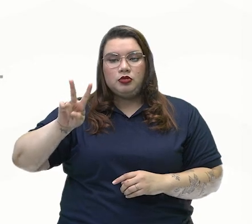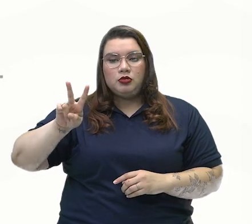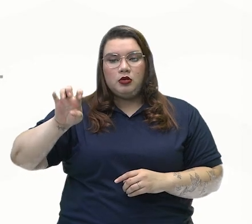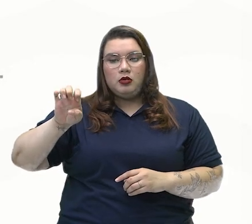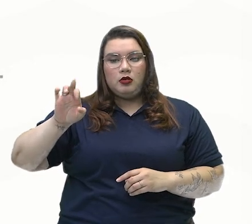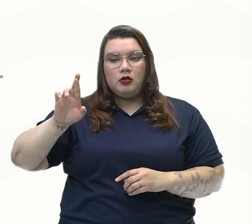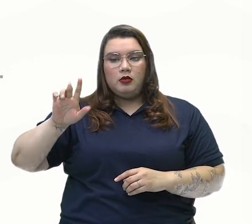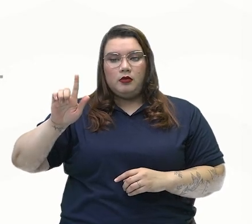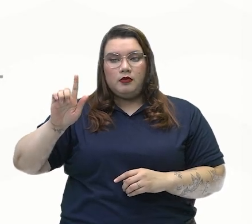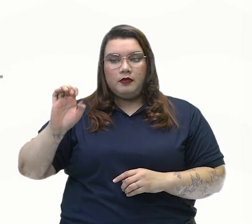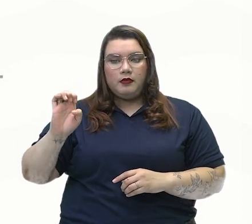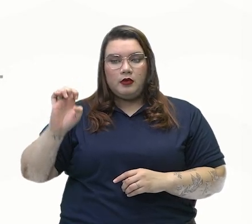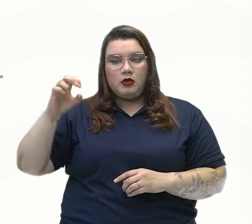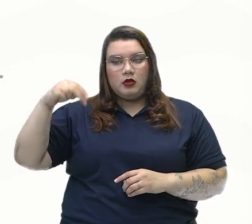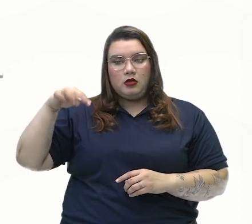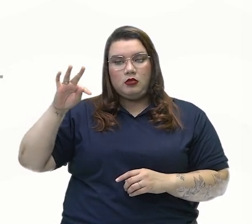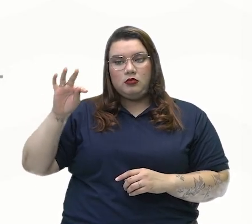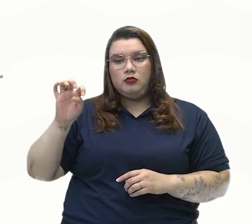aí eu coloco